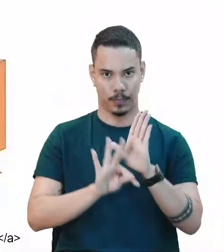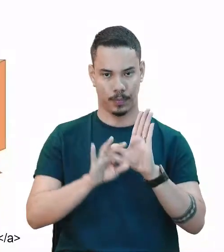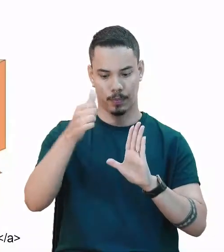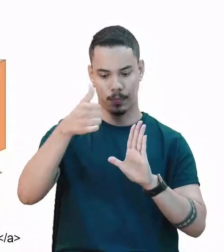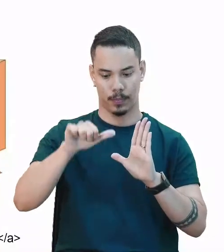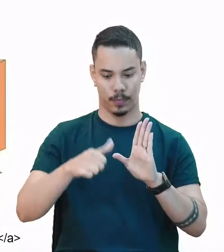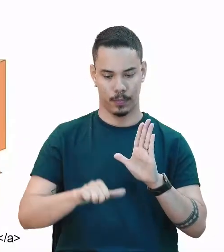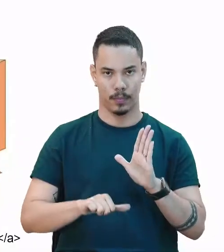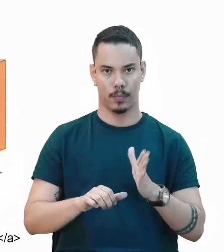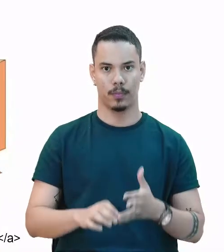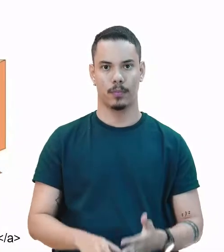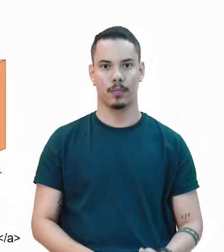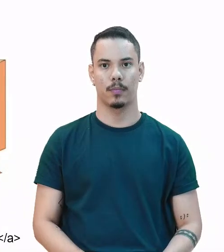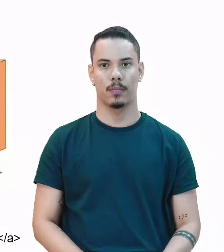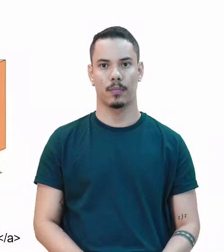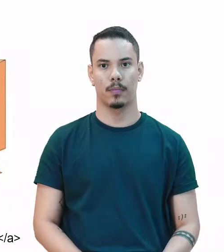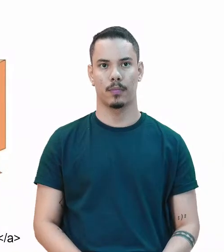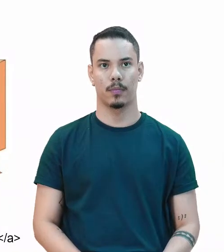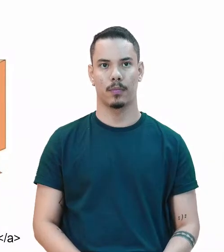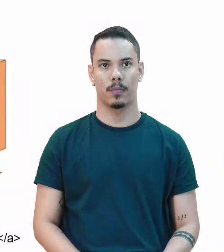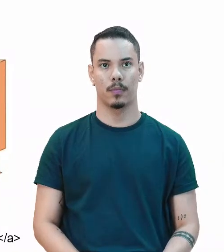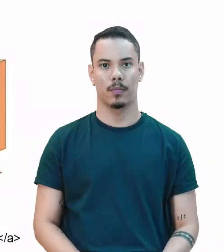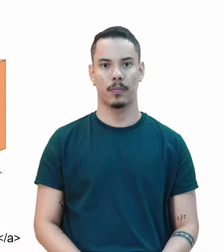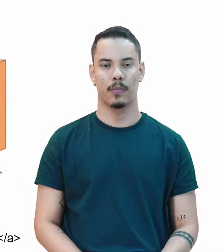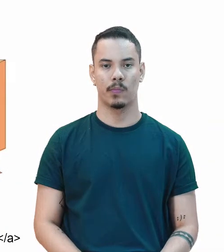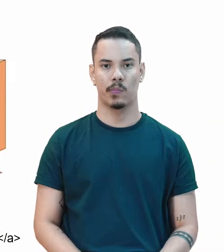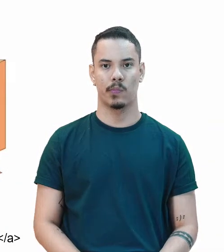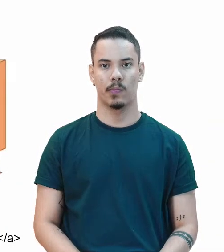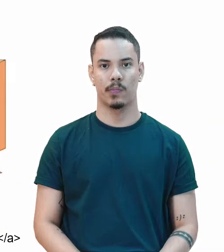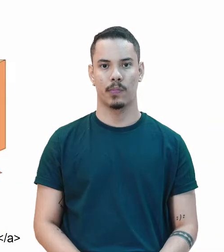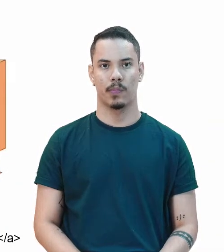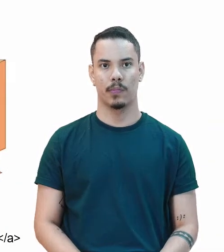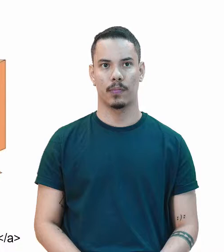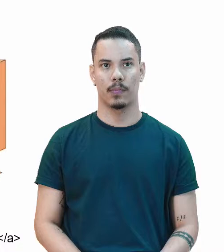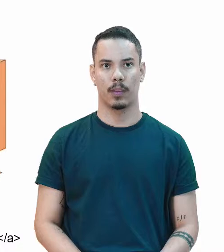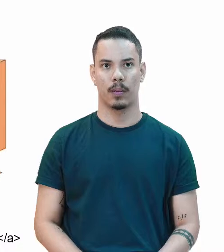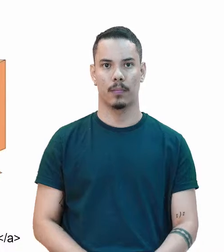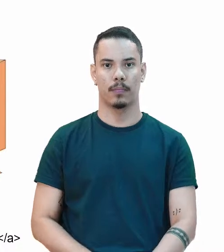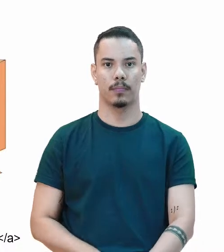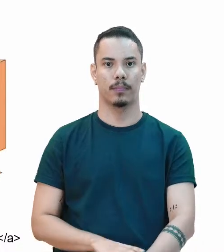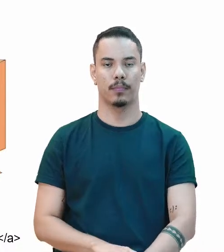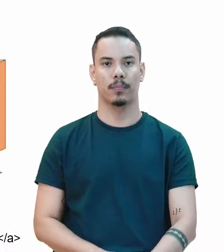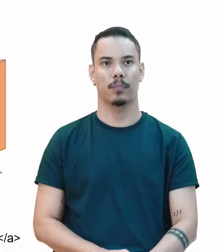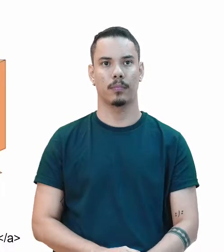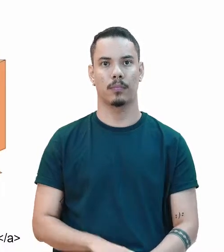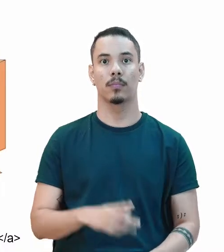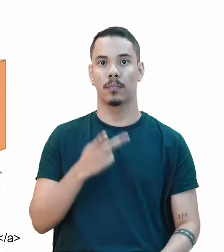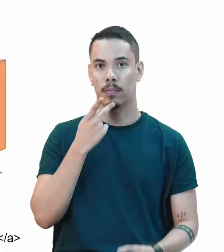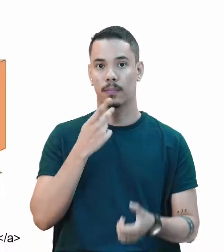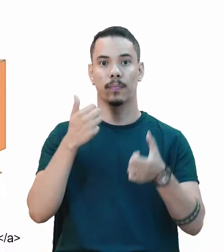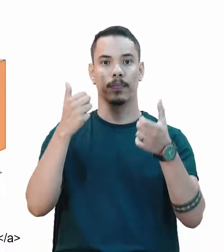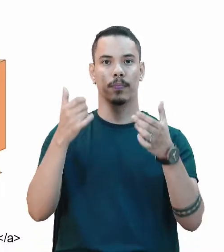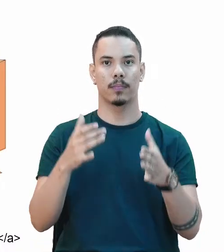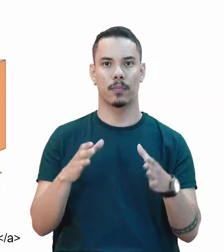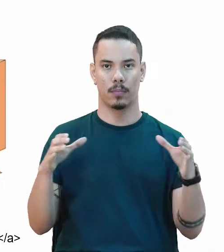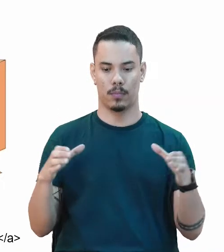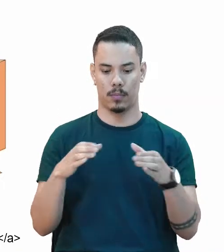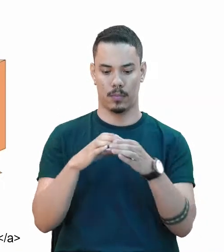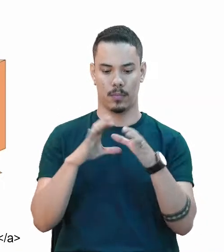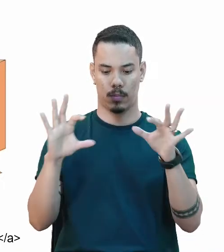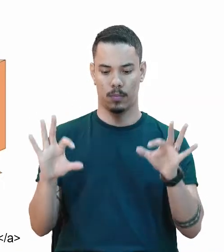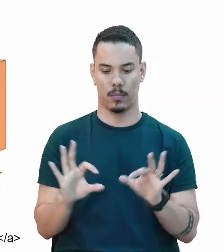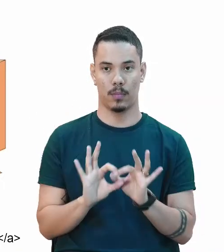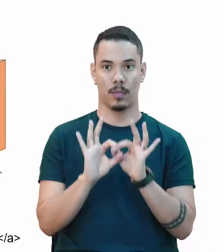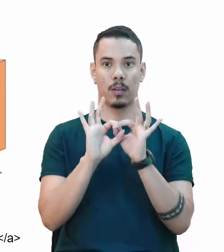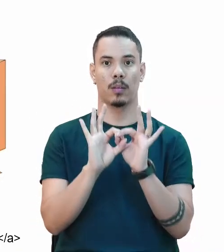conceitos? Então, olha só. Cínico, o cinismo é uma corrente filosófica que